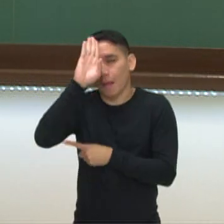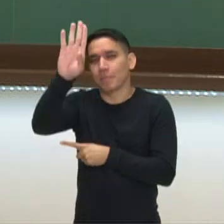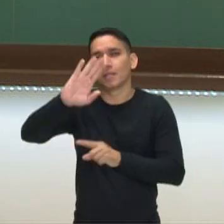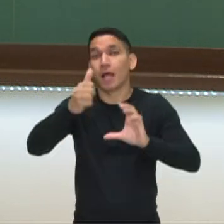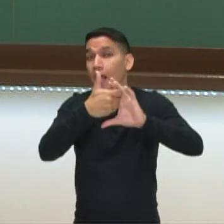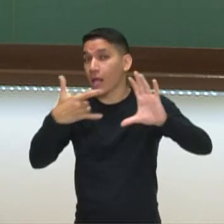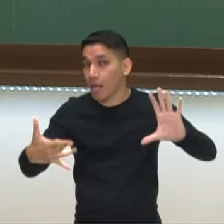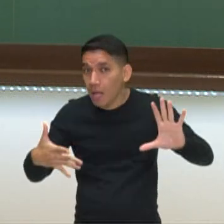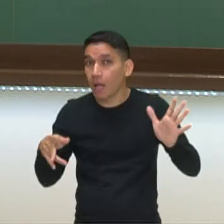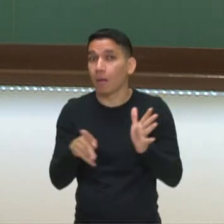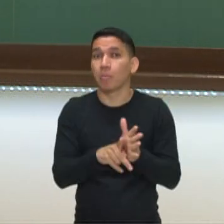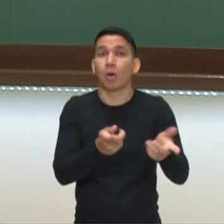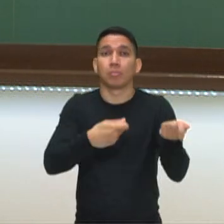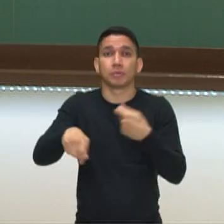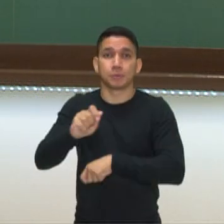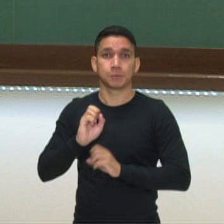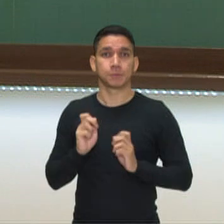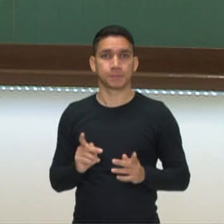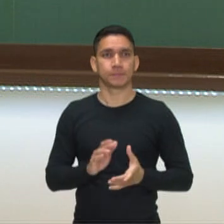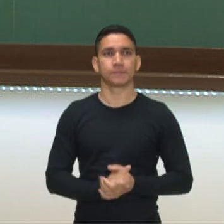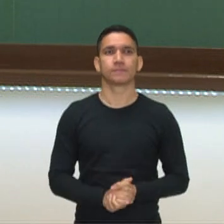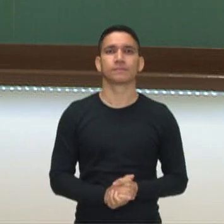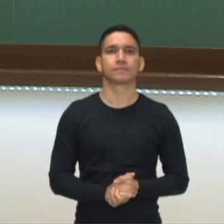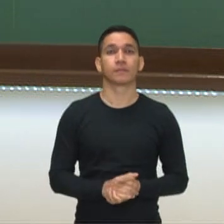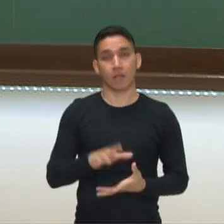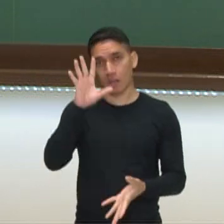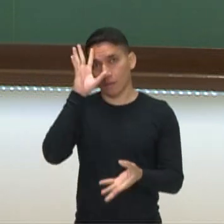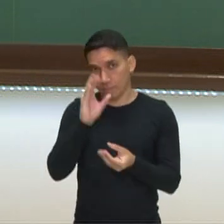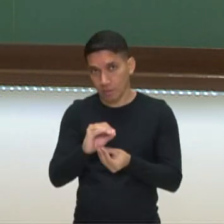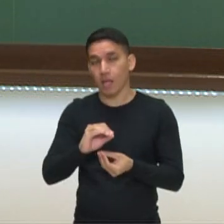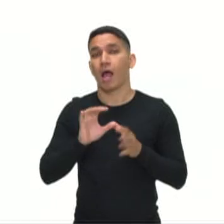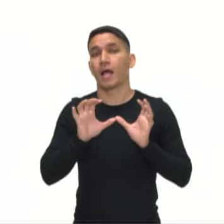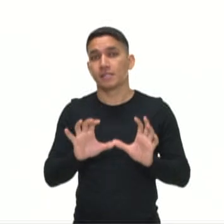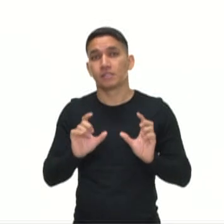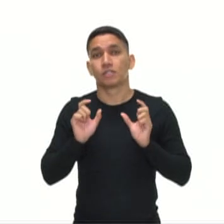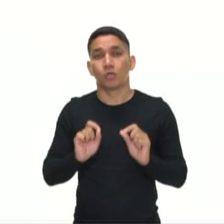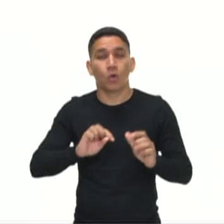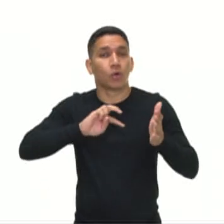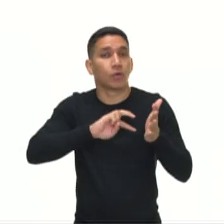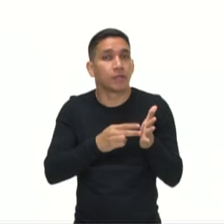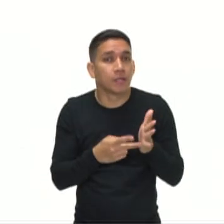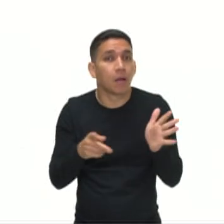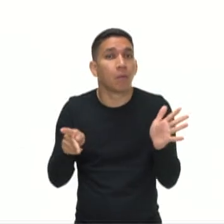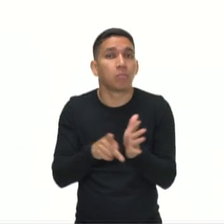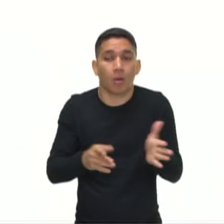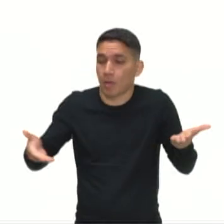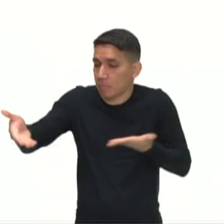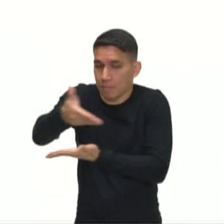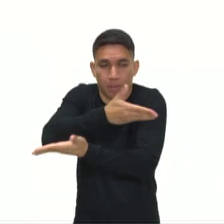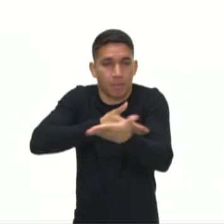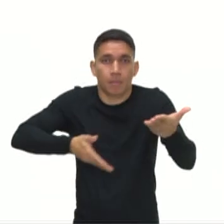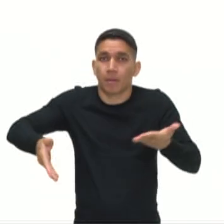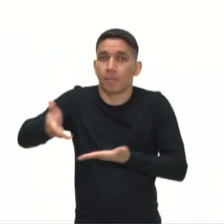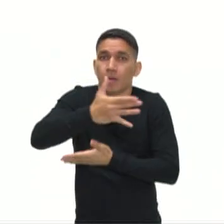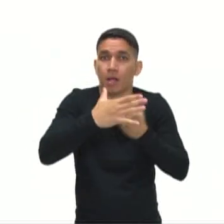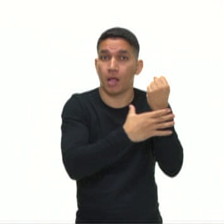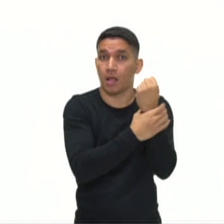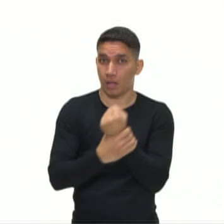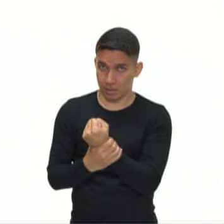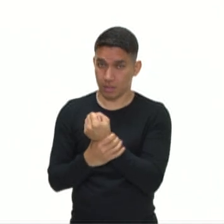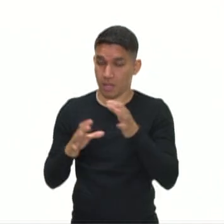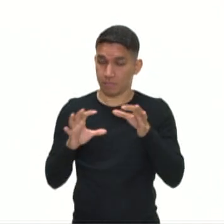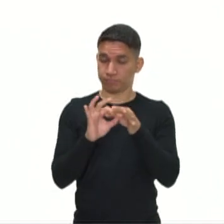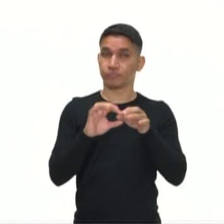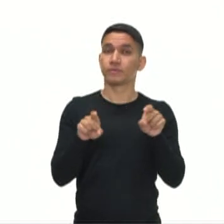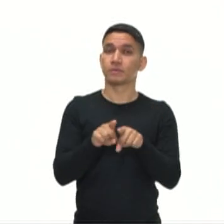principais características do mercantilismo. Veja, compreendemos assim, então, o significado das relações entre o absolutismo